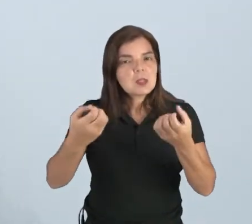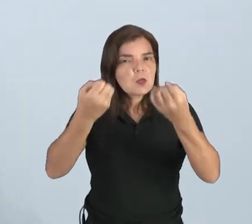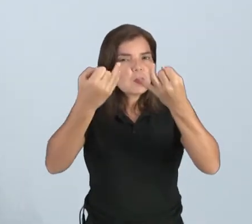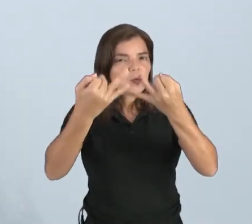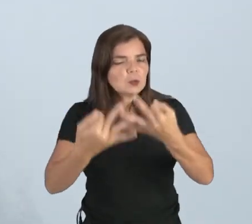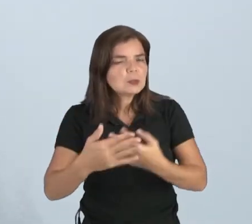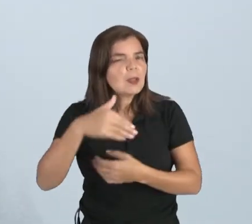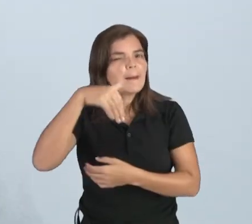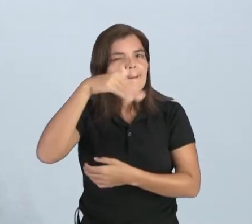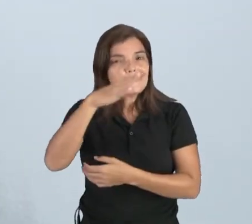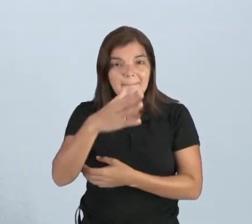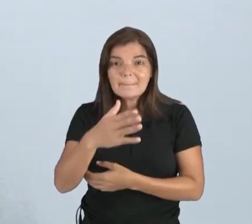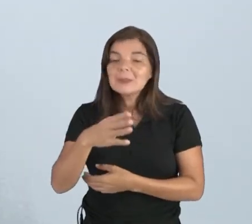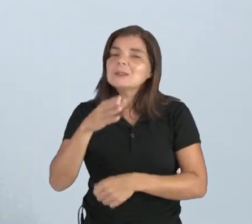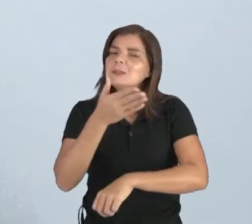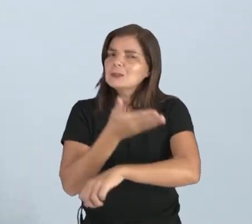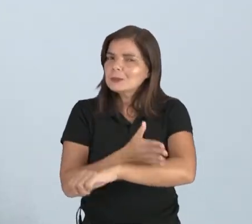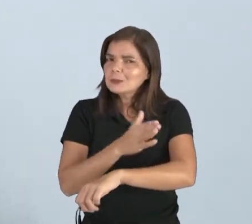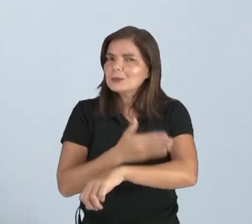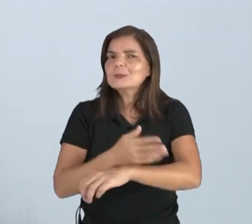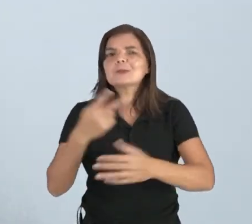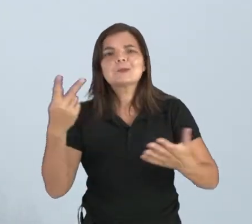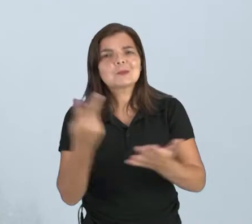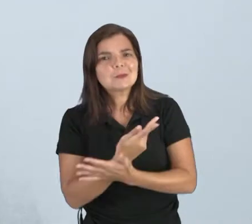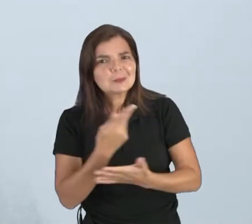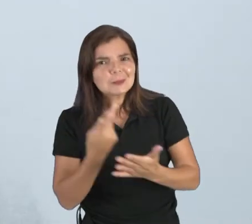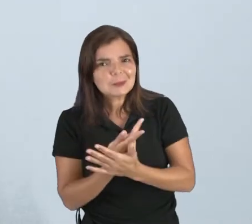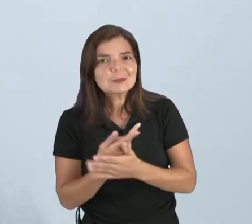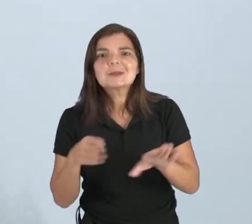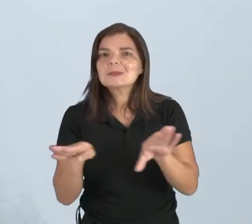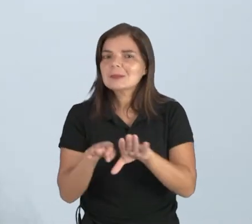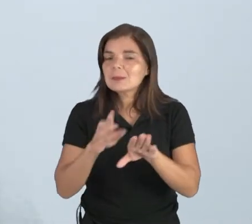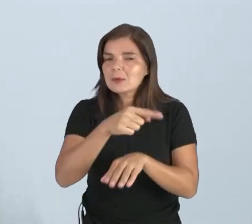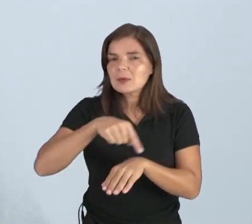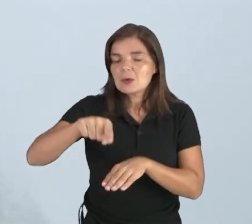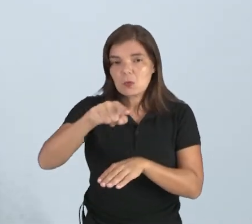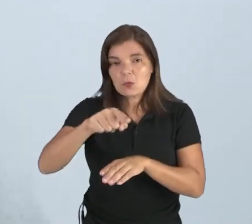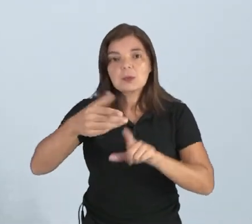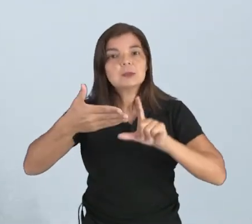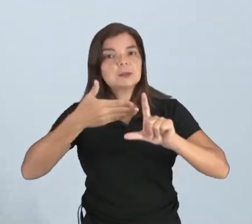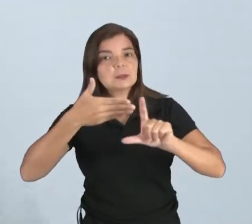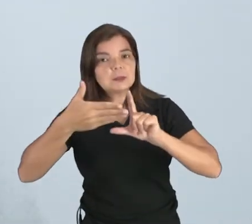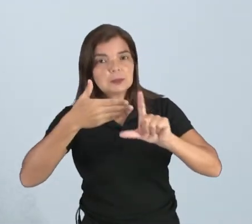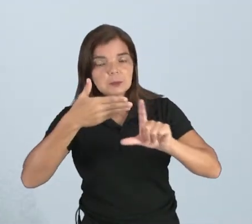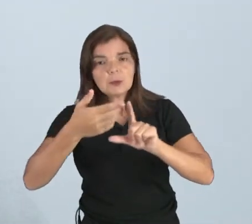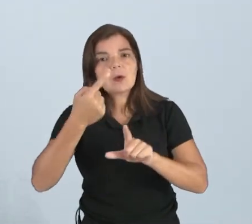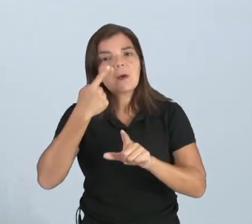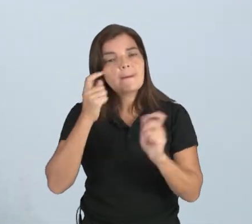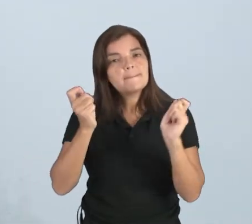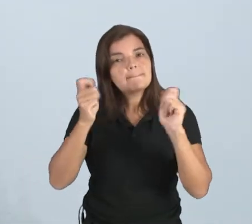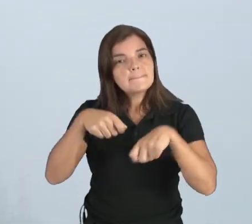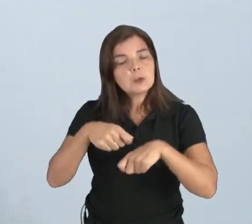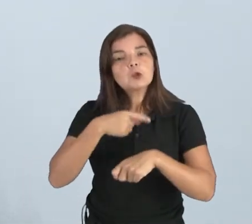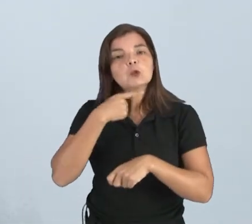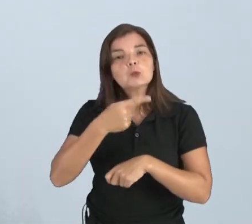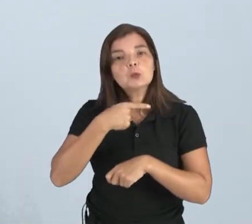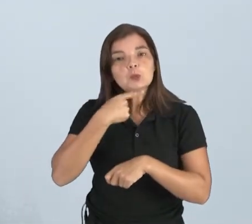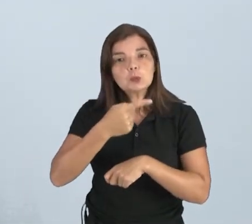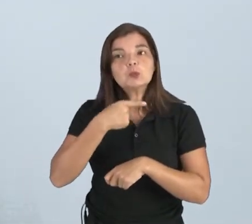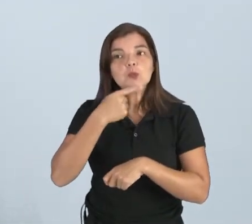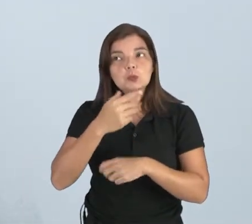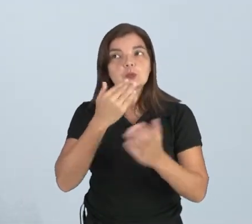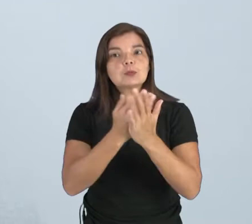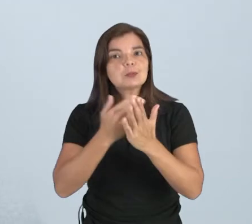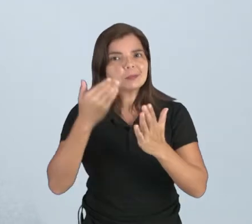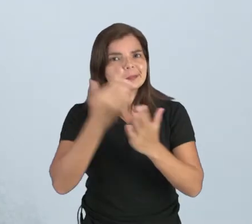as mais recorrentes de erro, tá bom? E depois vocês acessem a plataforma para que possam tirar essas dúvidas